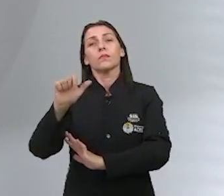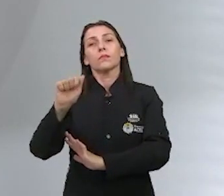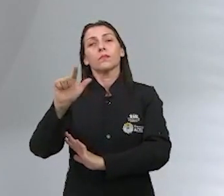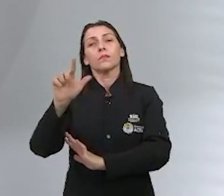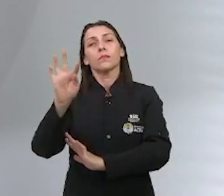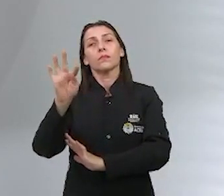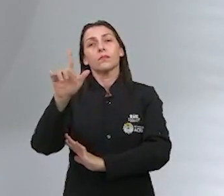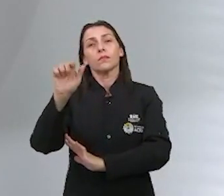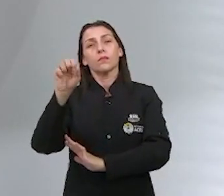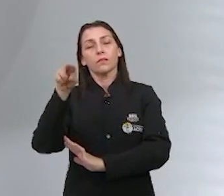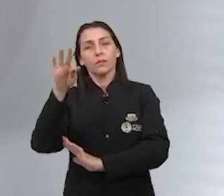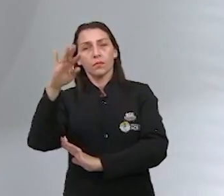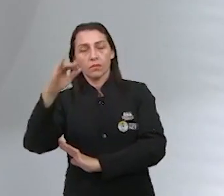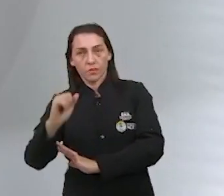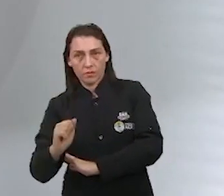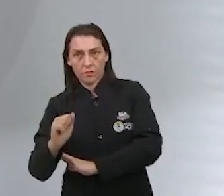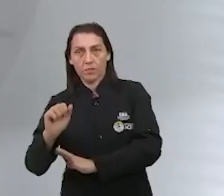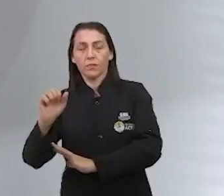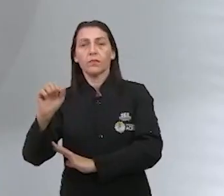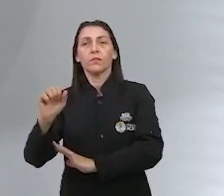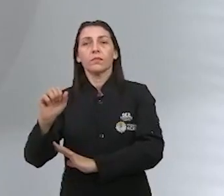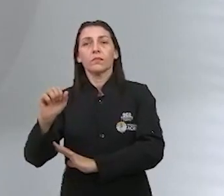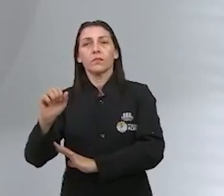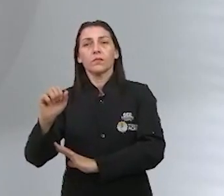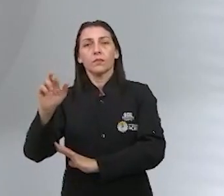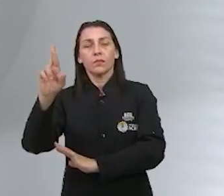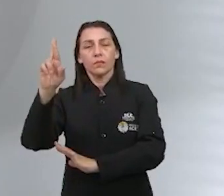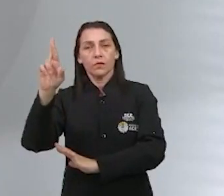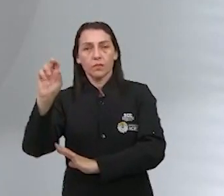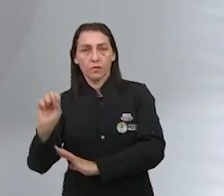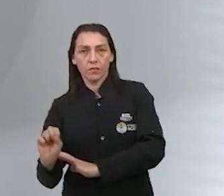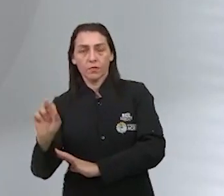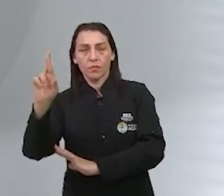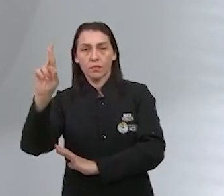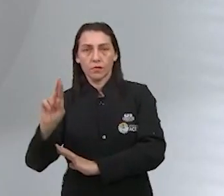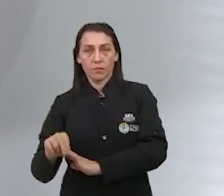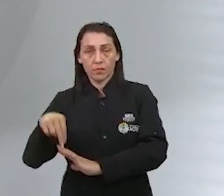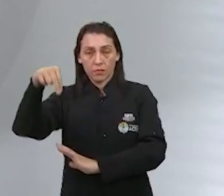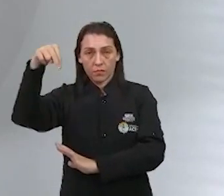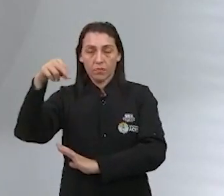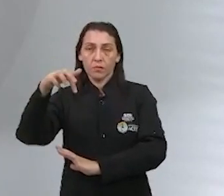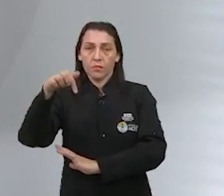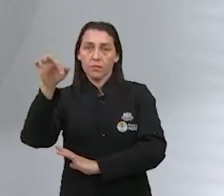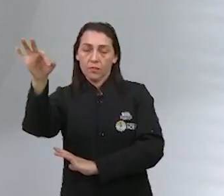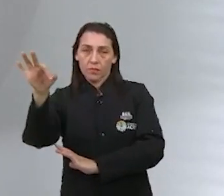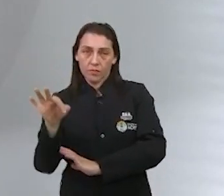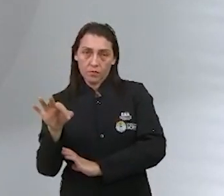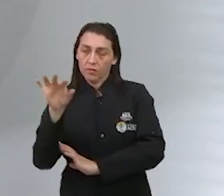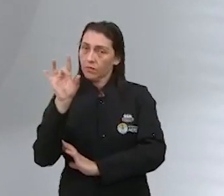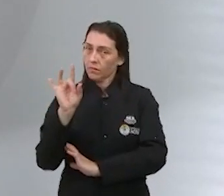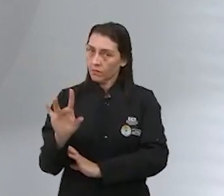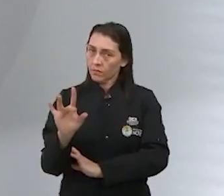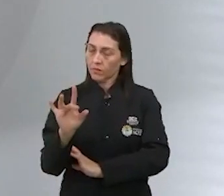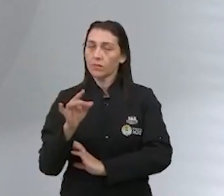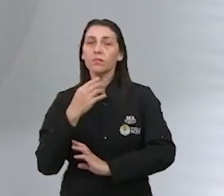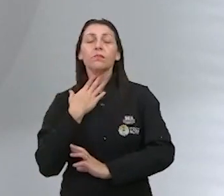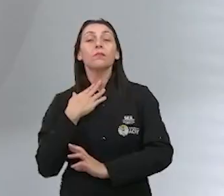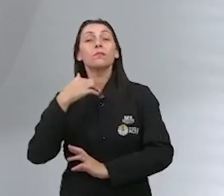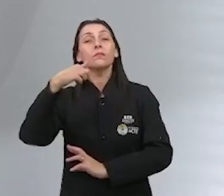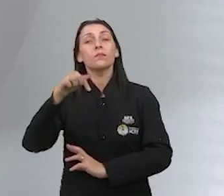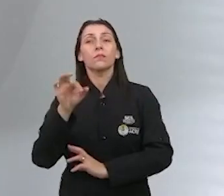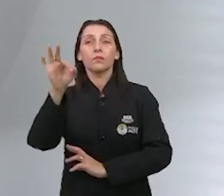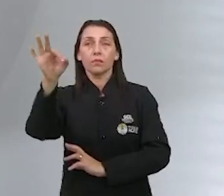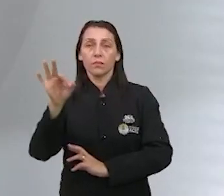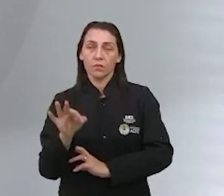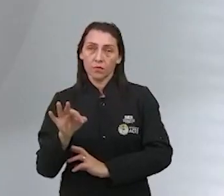brasileiro, do Rio Grande do Norte ao Rio Grande do Sul, hoje temos 7% de Mata Atlântica nativa. Tá? E esses 7%